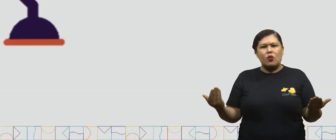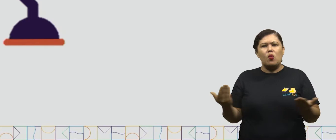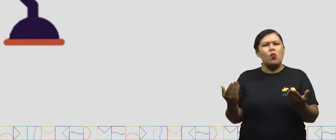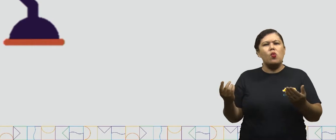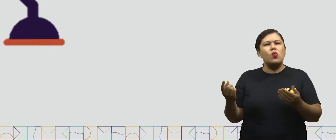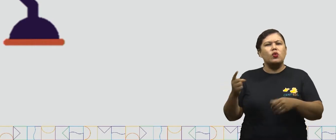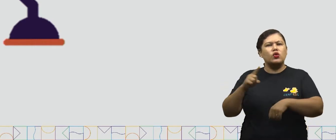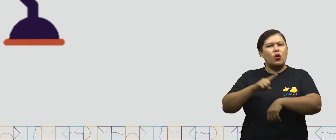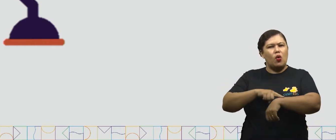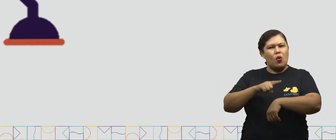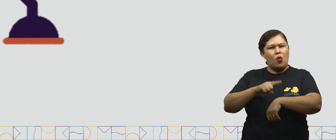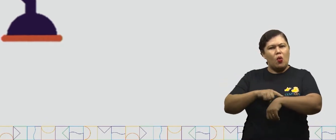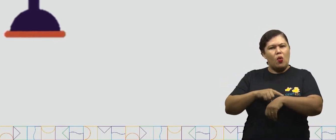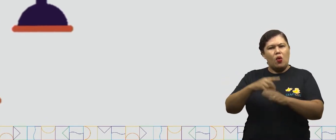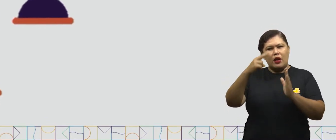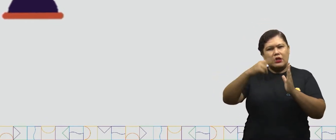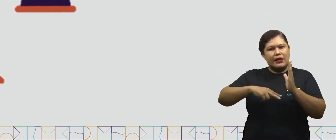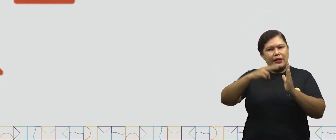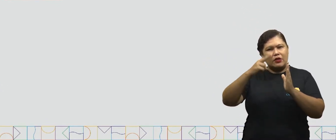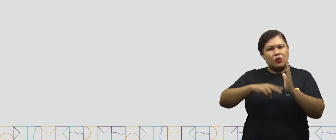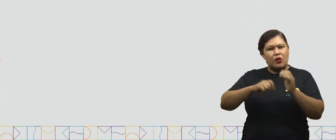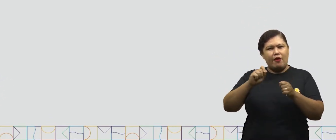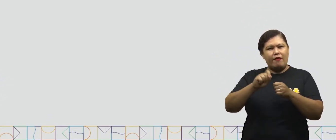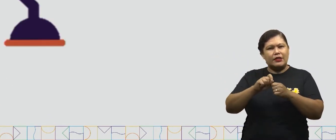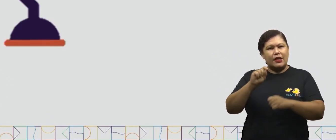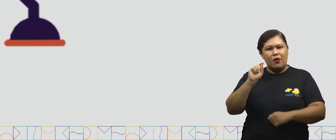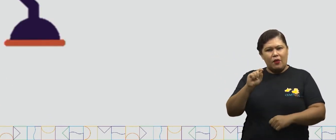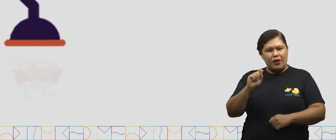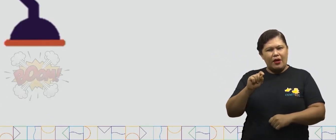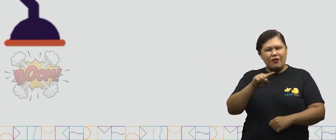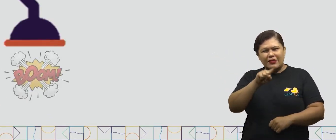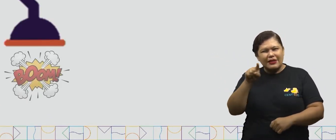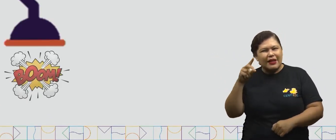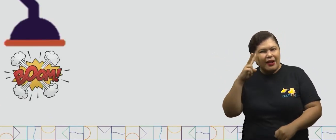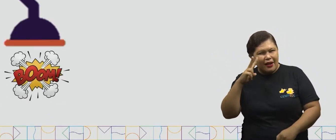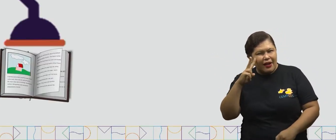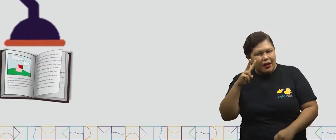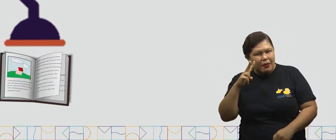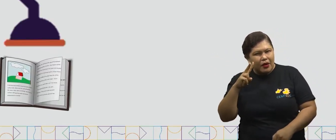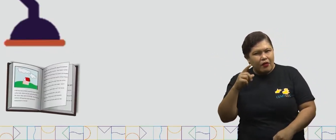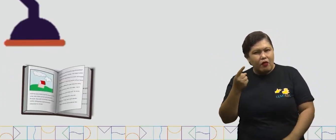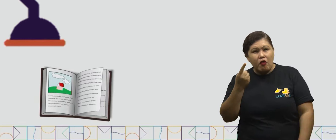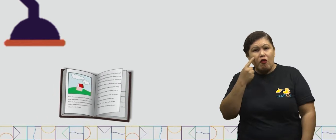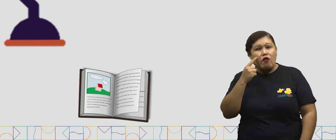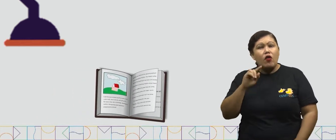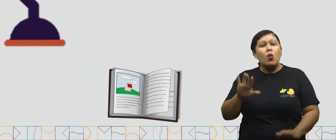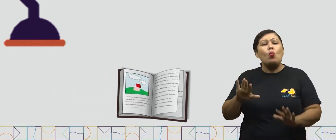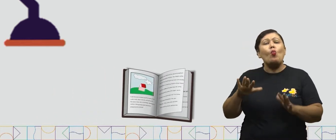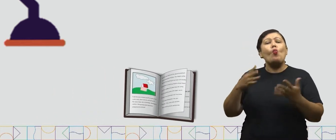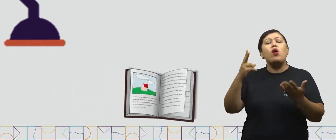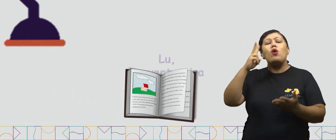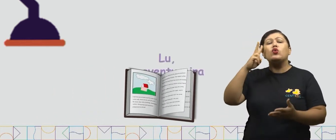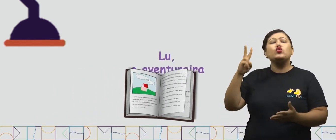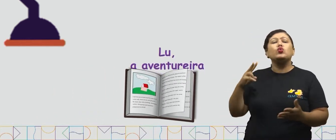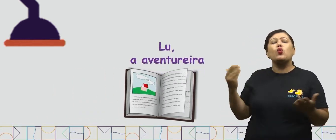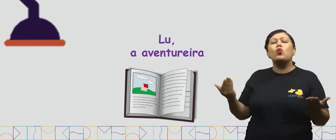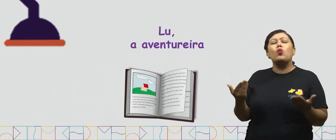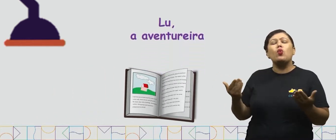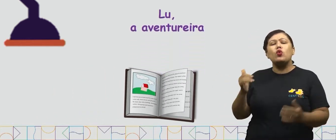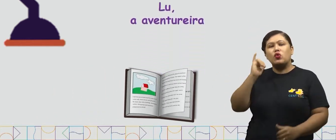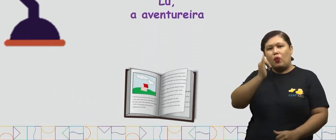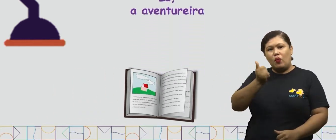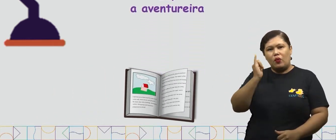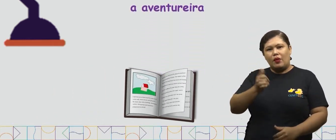Hoje, nossa máquina de histórias entrará em ação. Você se lembra dela? Vamos verificar a história de hoje.